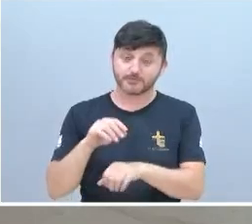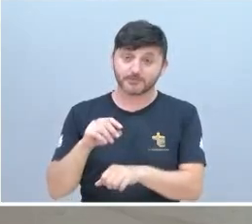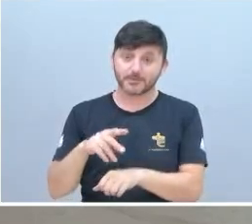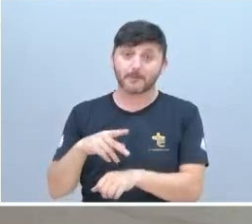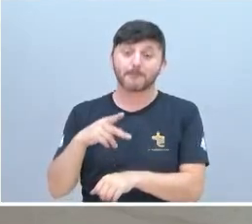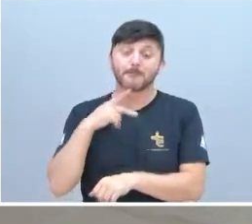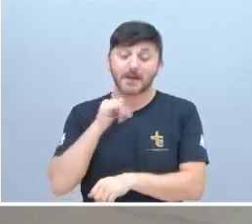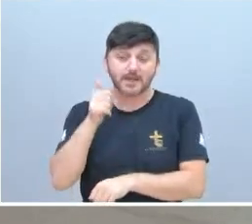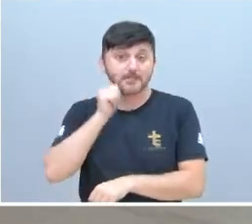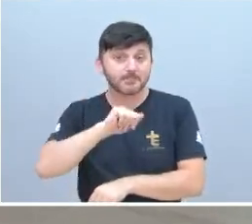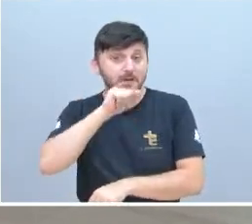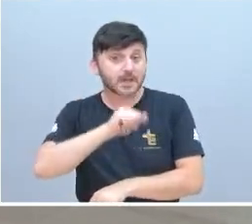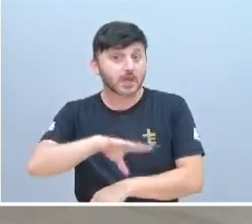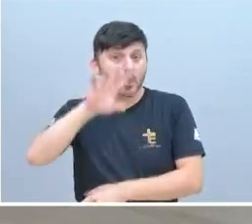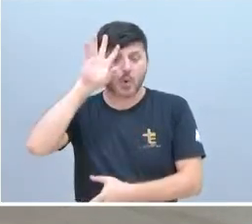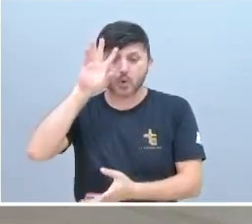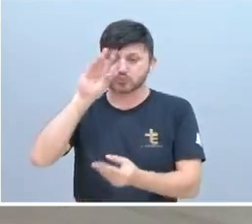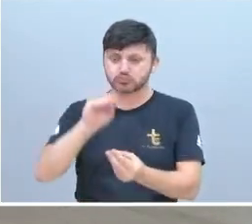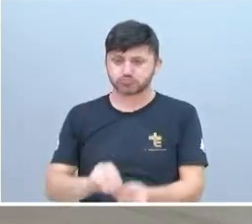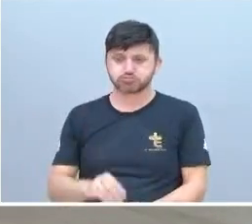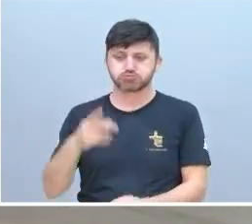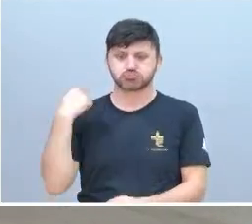lhes falta, que seja dos padrinhos.